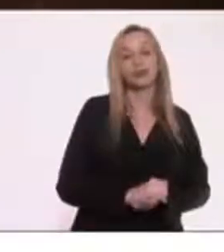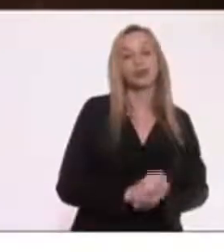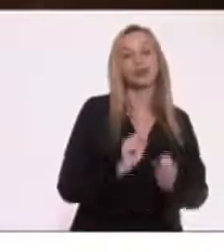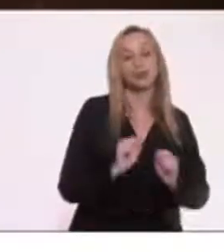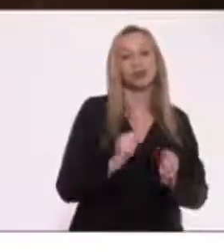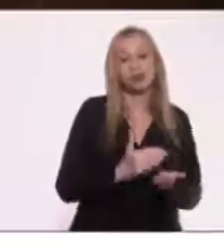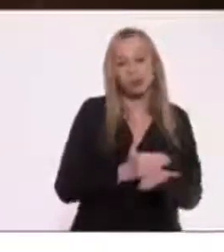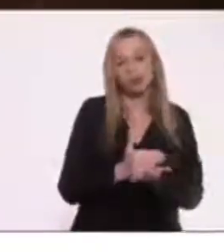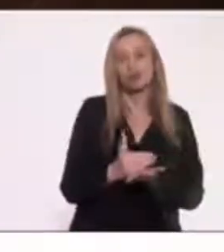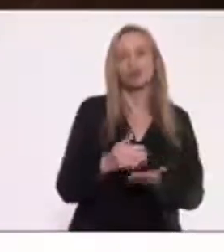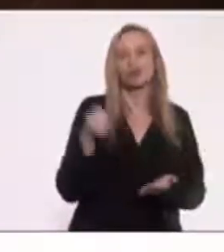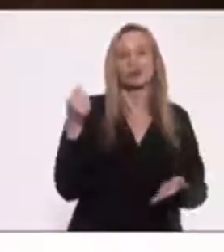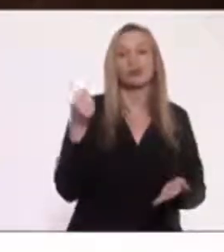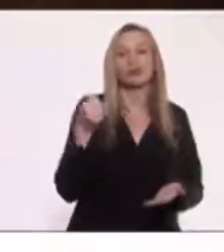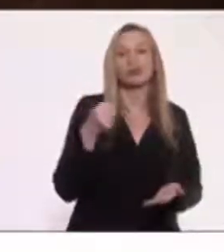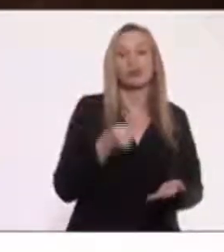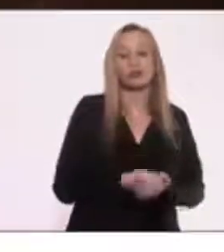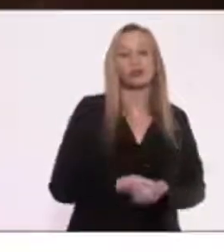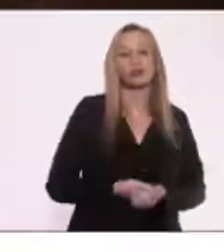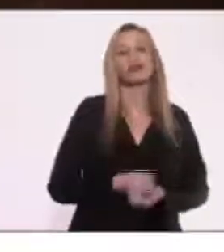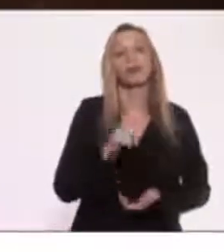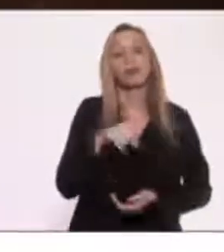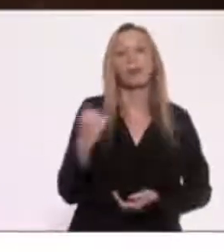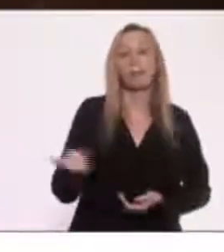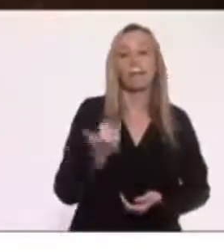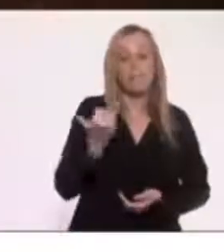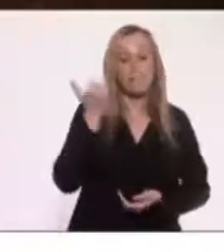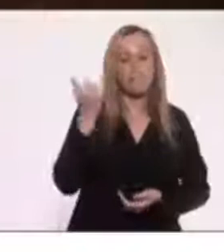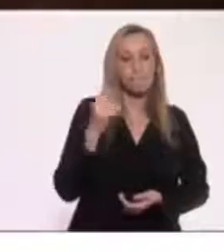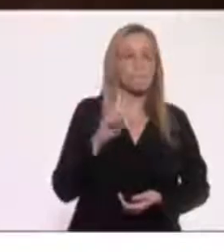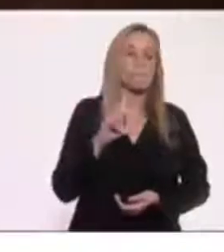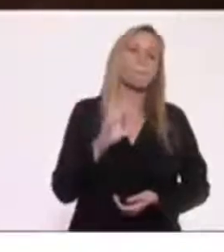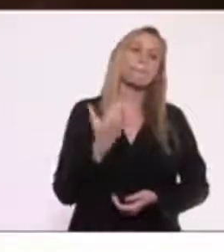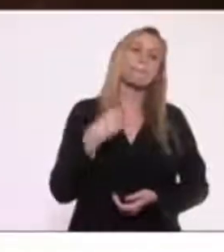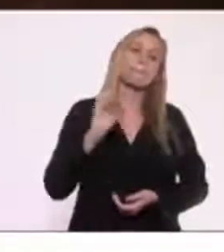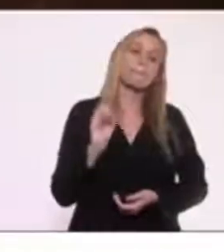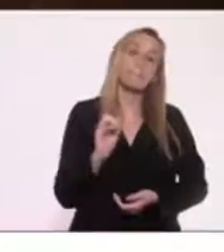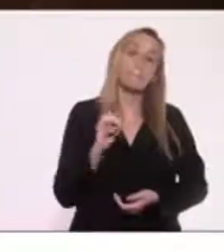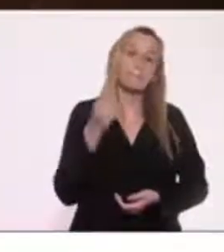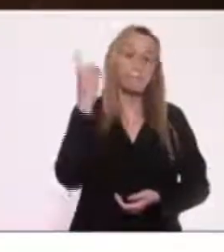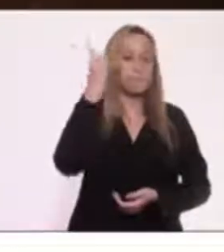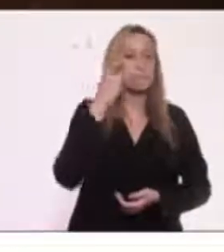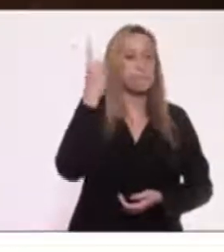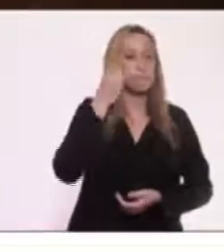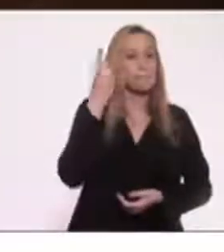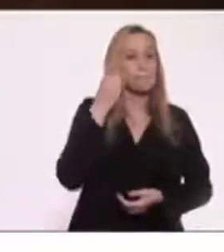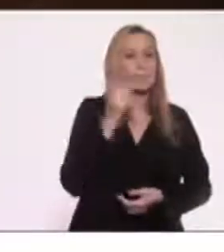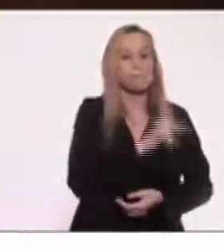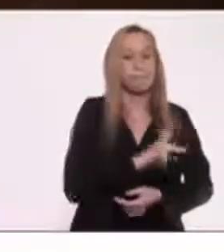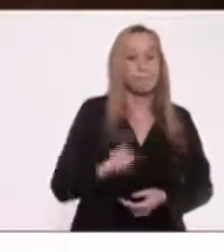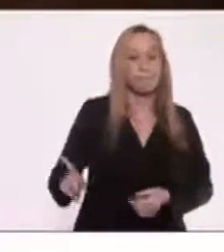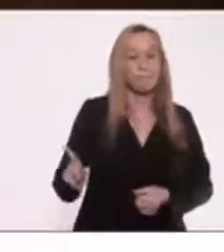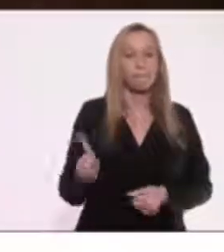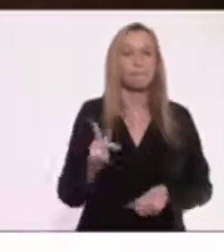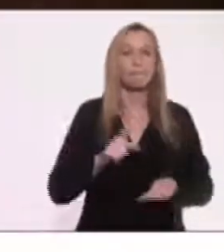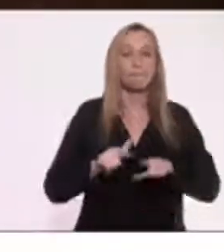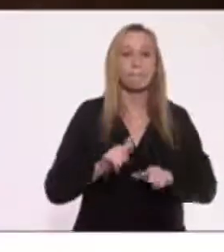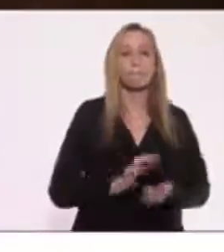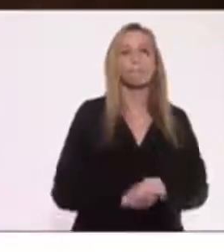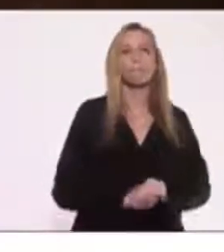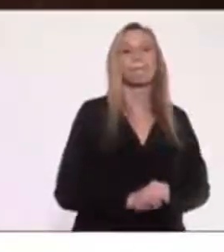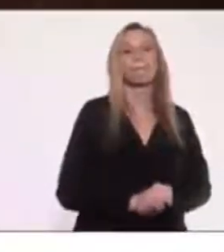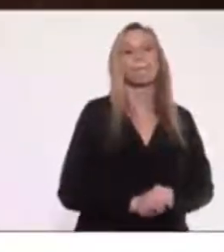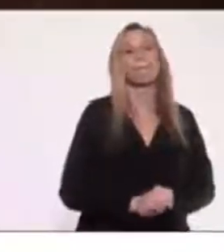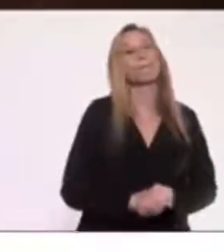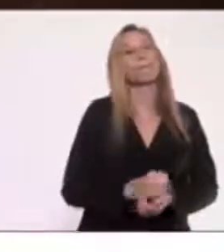possam começar a cumprir a missão. É importante, Chico Machado, deputado Chico Machado, presidente dessa sessão, é importante que a gente